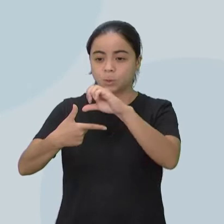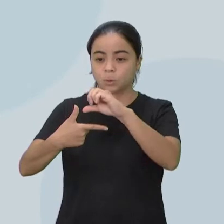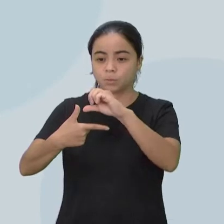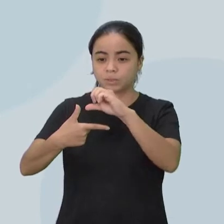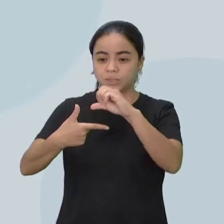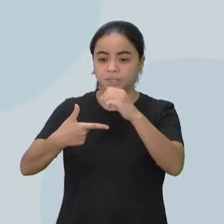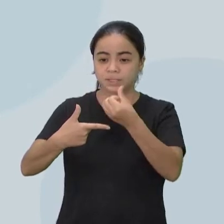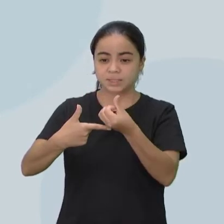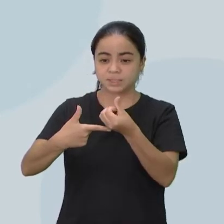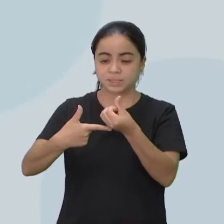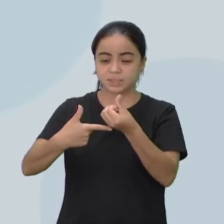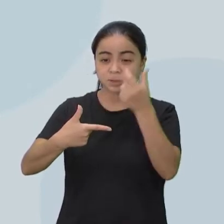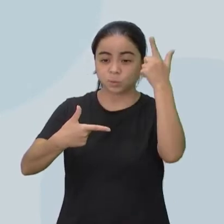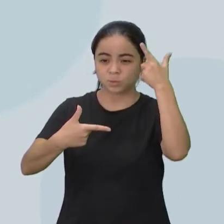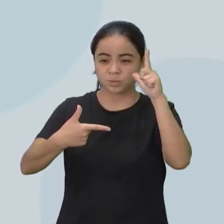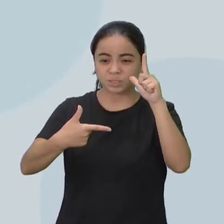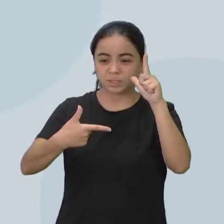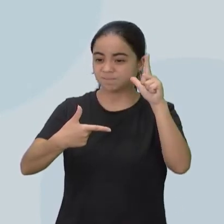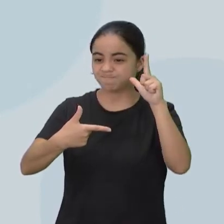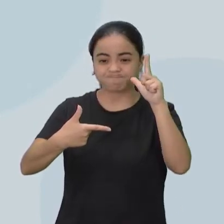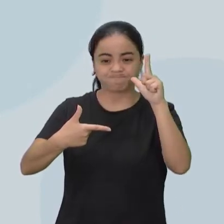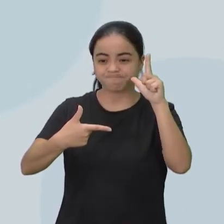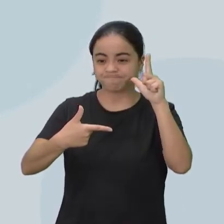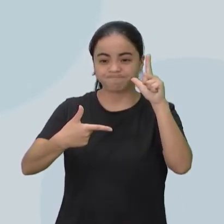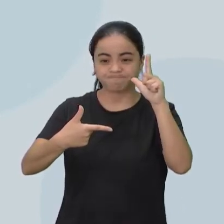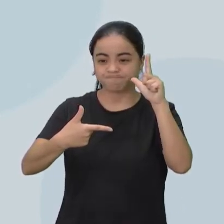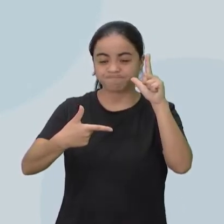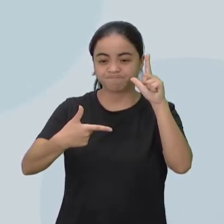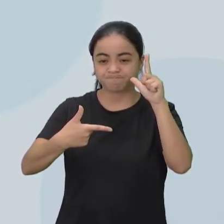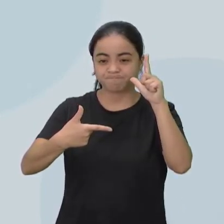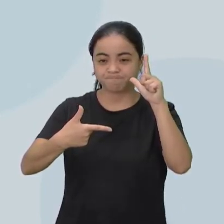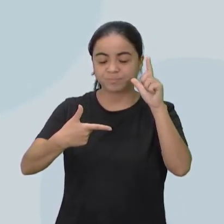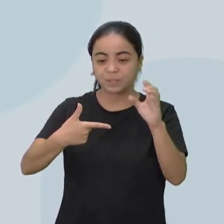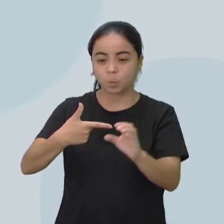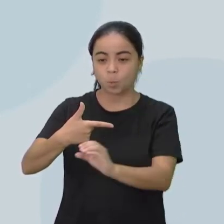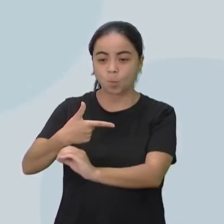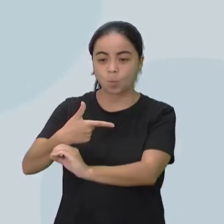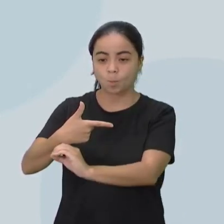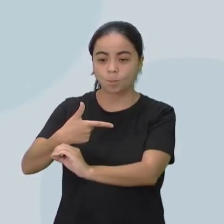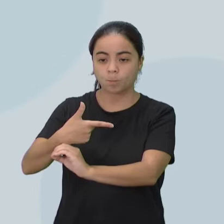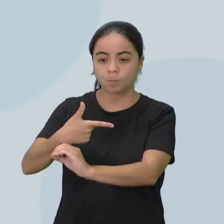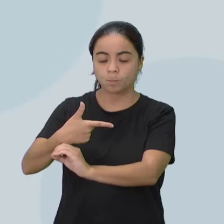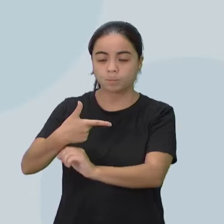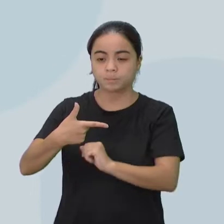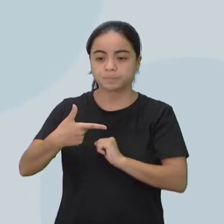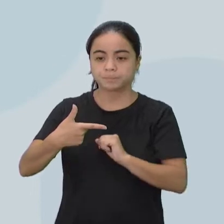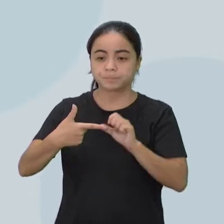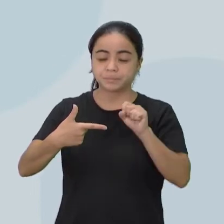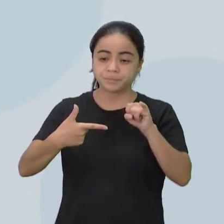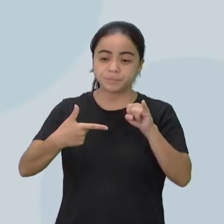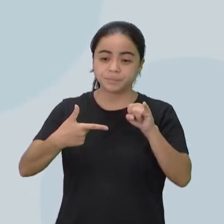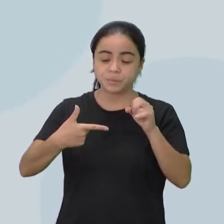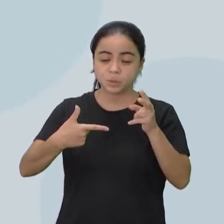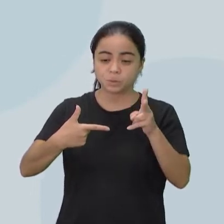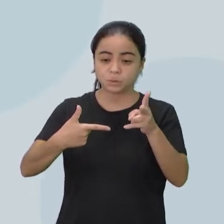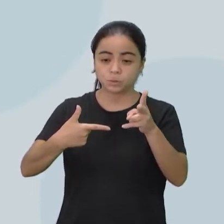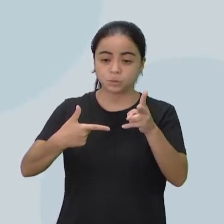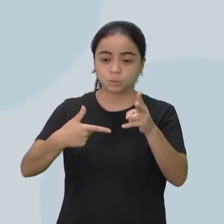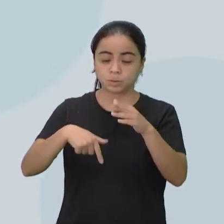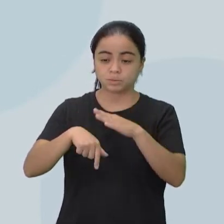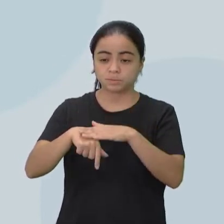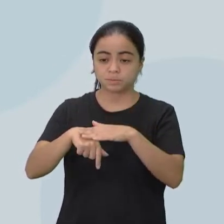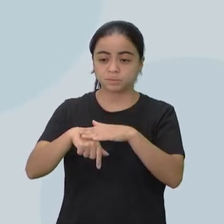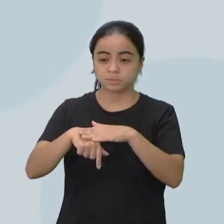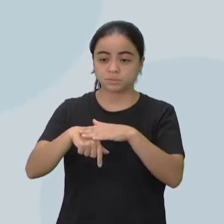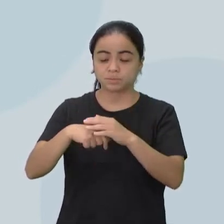cabe no 40? Não, não cabe. Cabe 0 vezes. Ó, tem que pôr lá. 0 vezes. Se eu quiser continuar, o que eu faço?